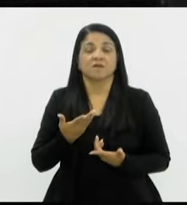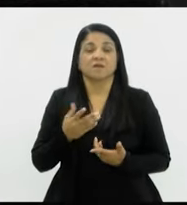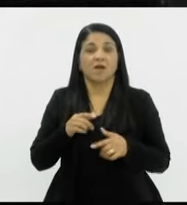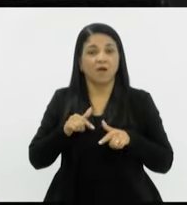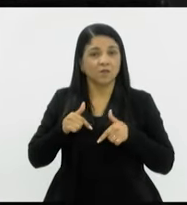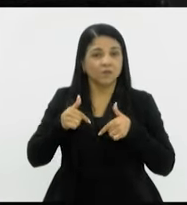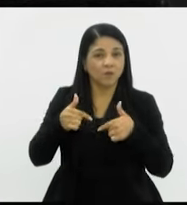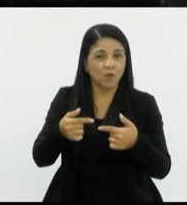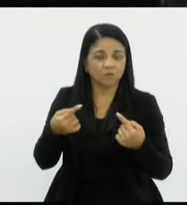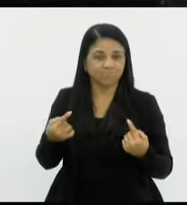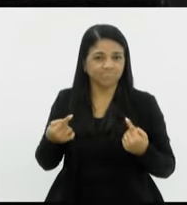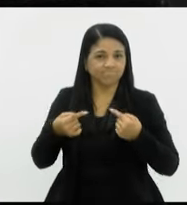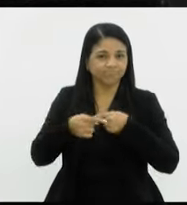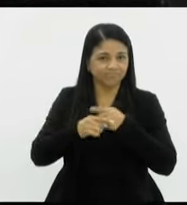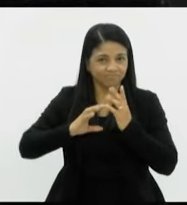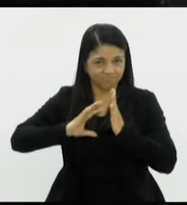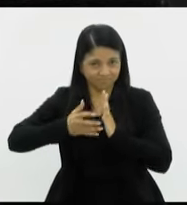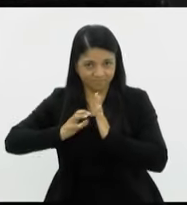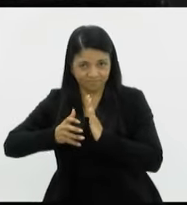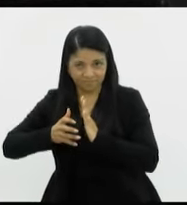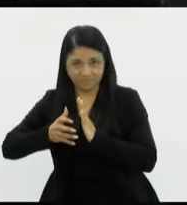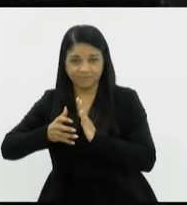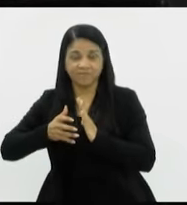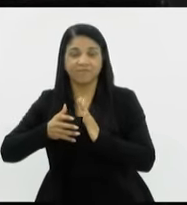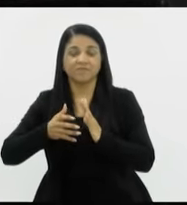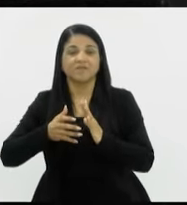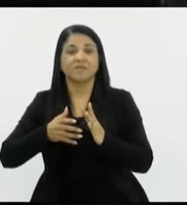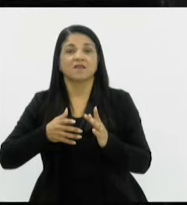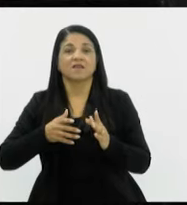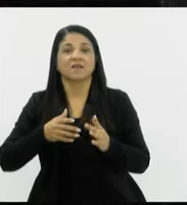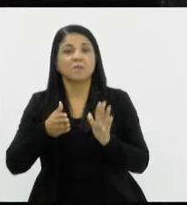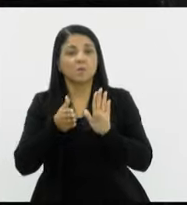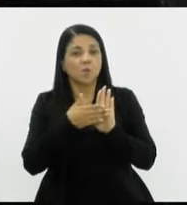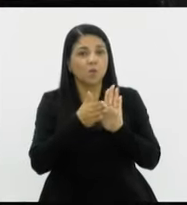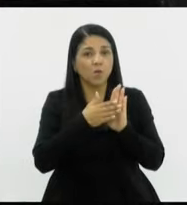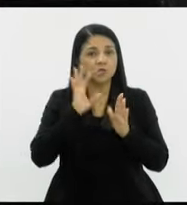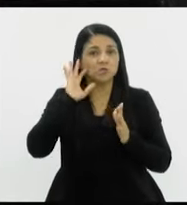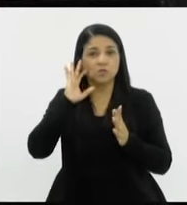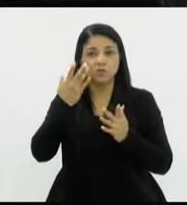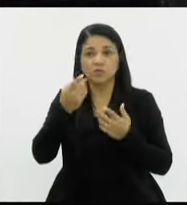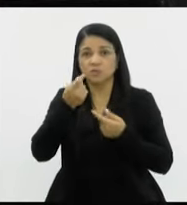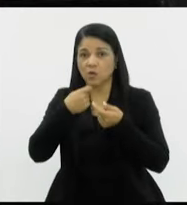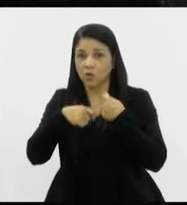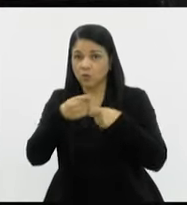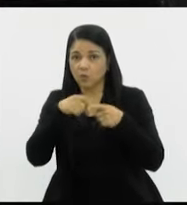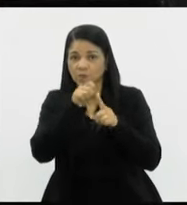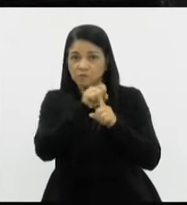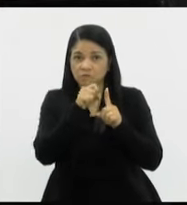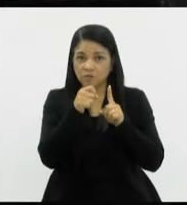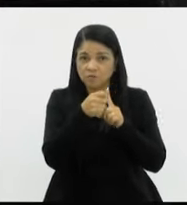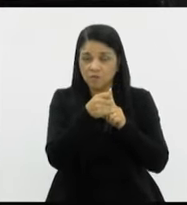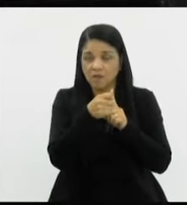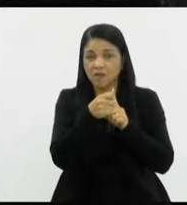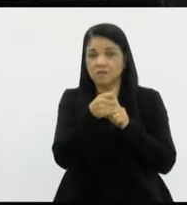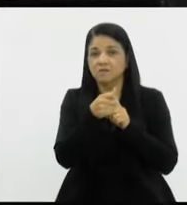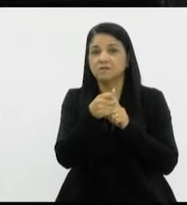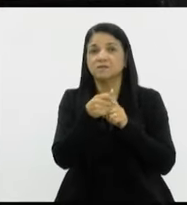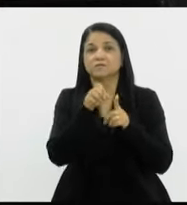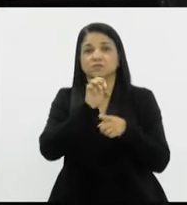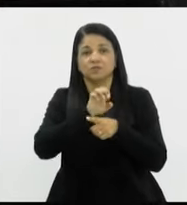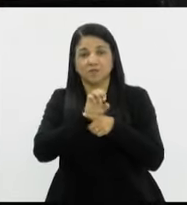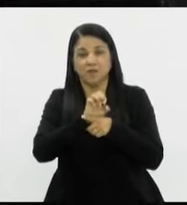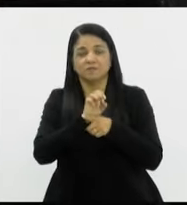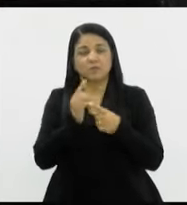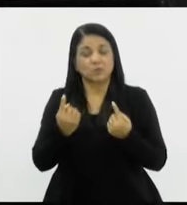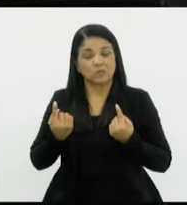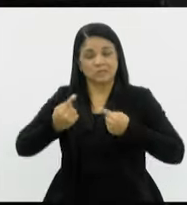na oposição, mas numa oposição que, por vezes, propõe soluções econômicas e sociais para o Estado, é sempre um